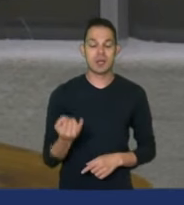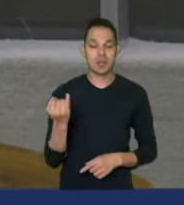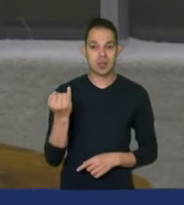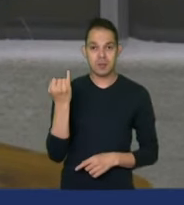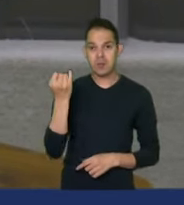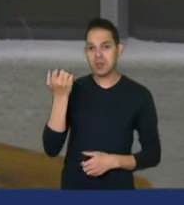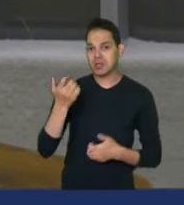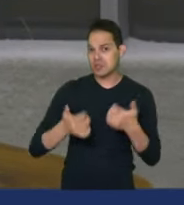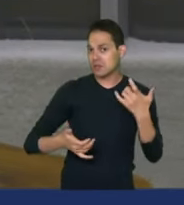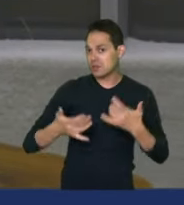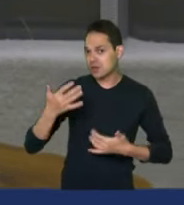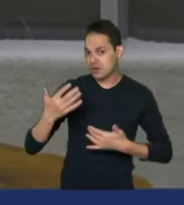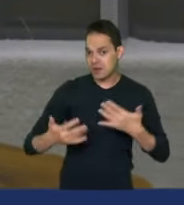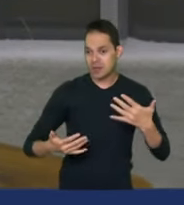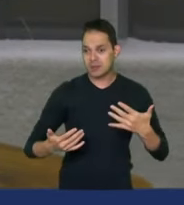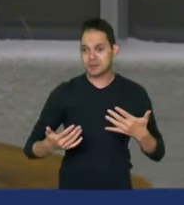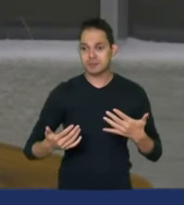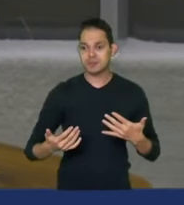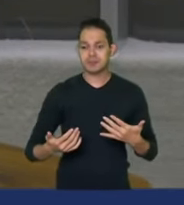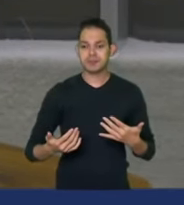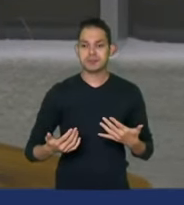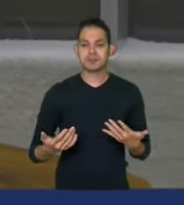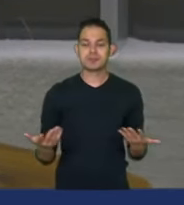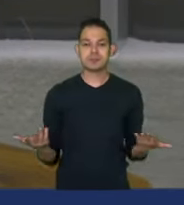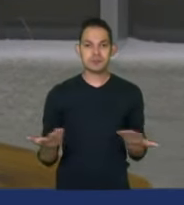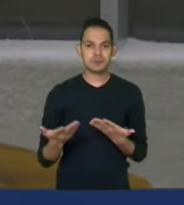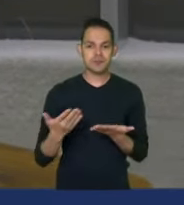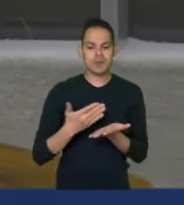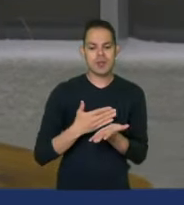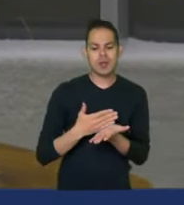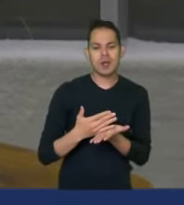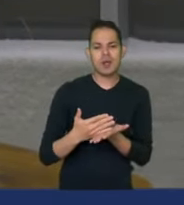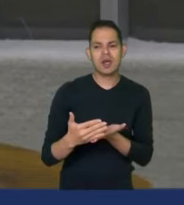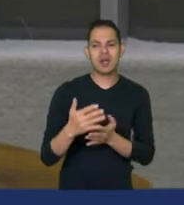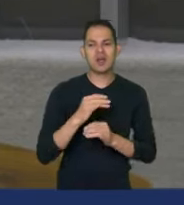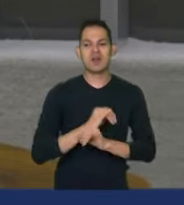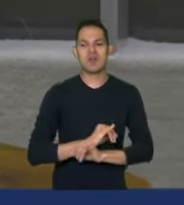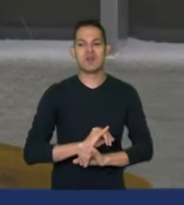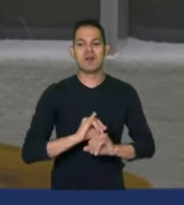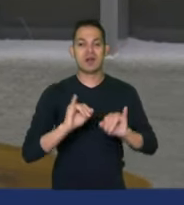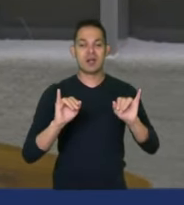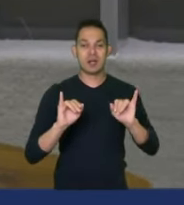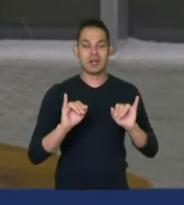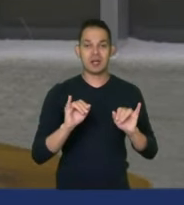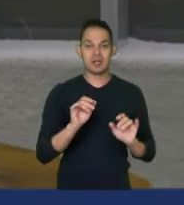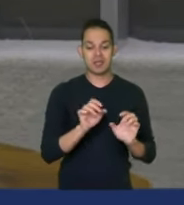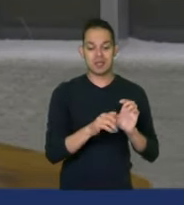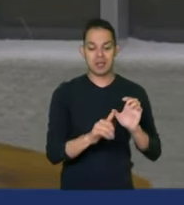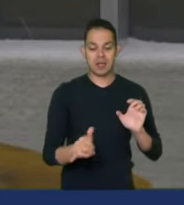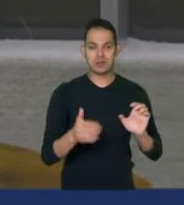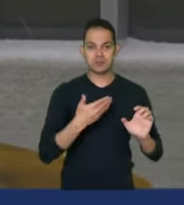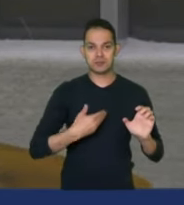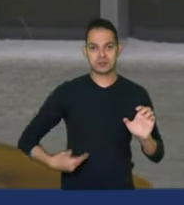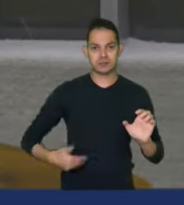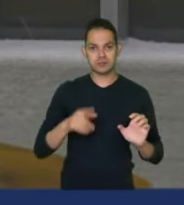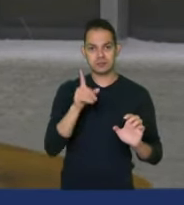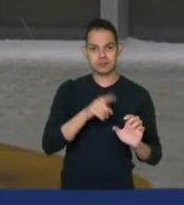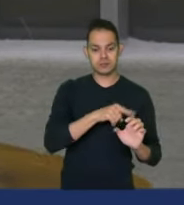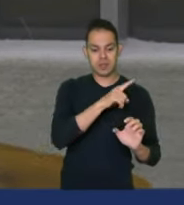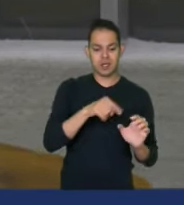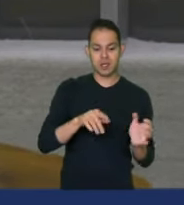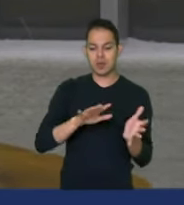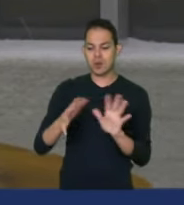chamo a atenção com esse preâmbulo para dizer que a privatização da Eletrobras, por exemplo, representa